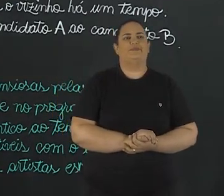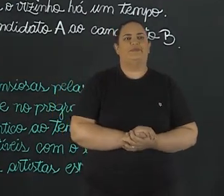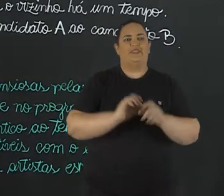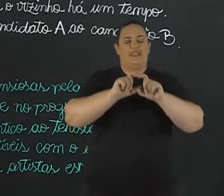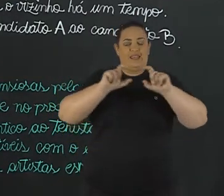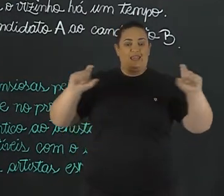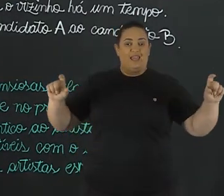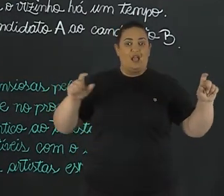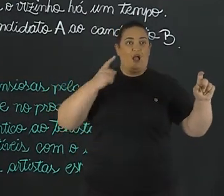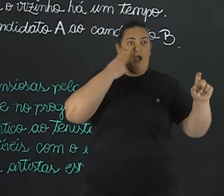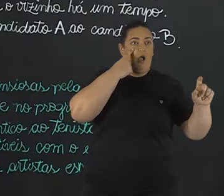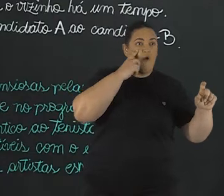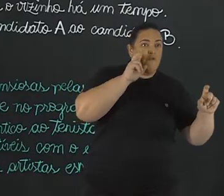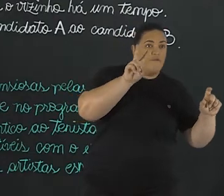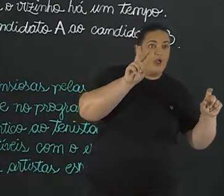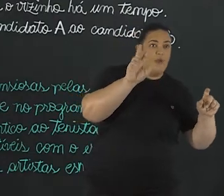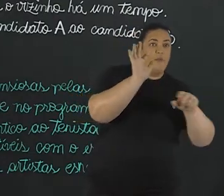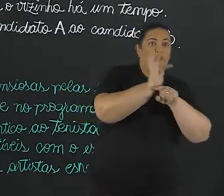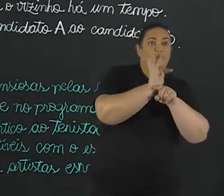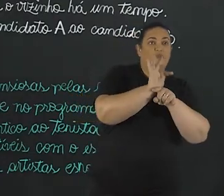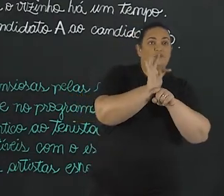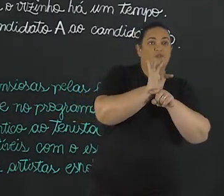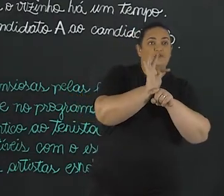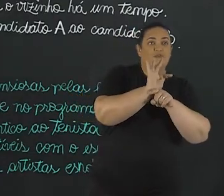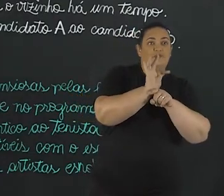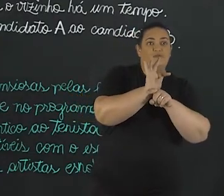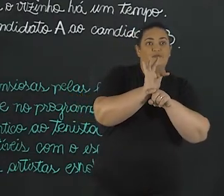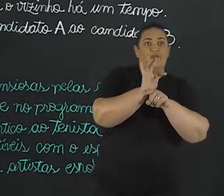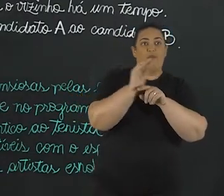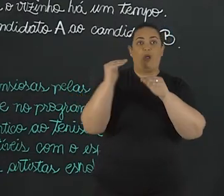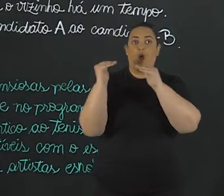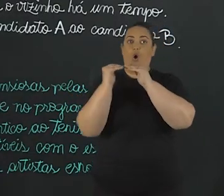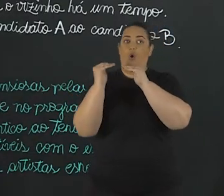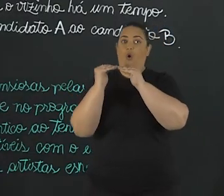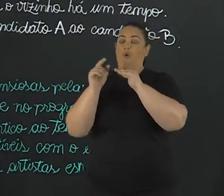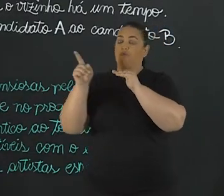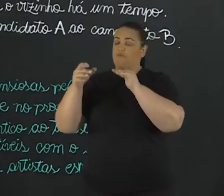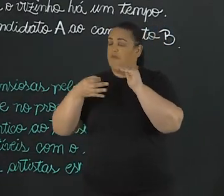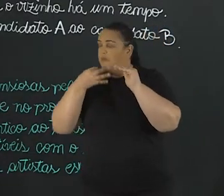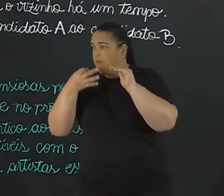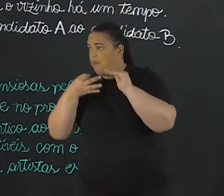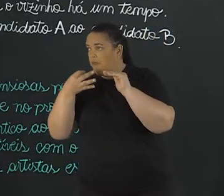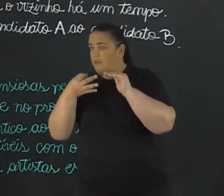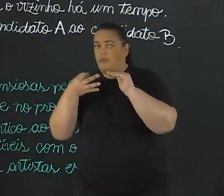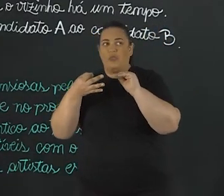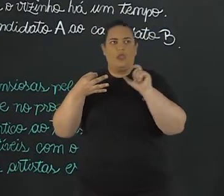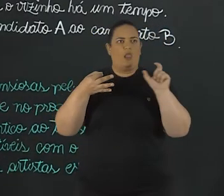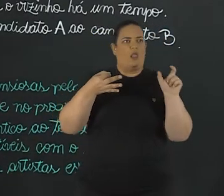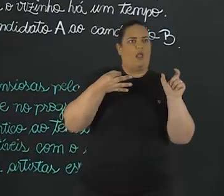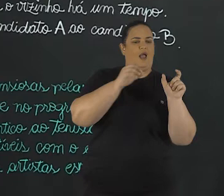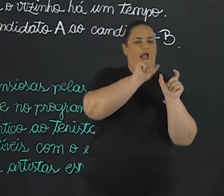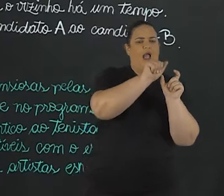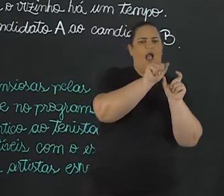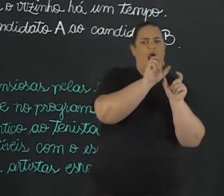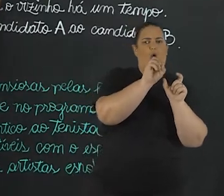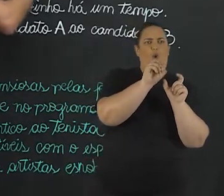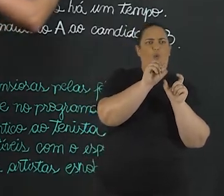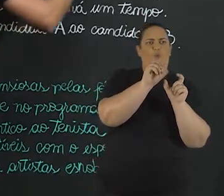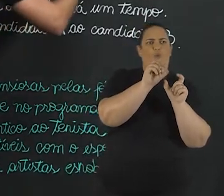Assistimos ao filme e concordamos com a crítica. Assistimos ao filme